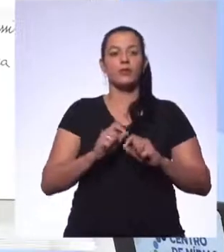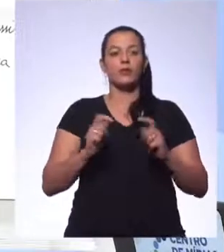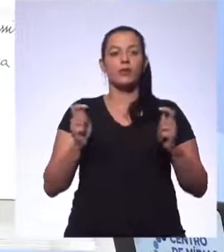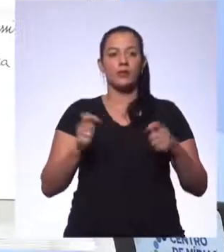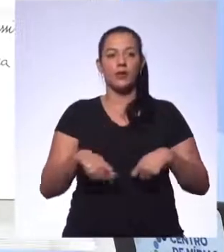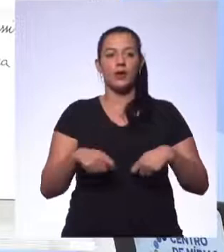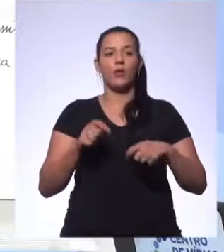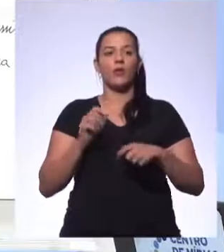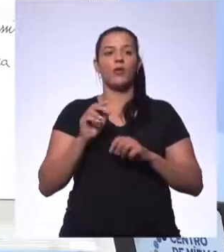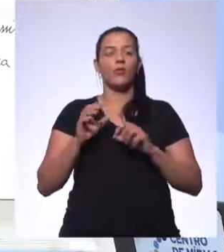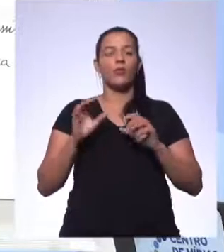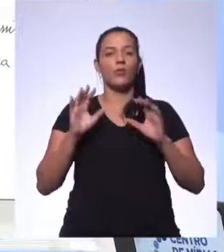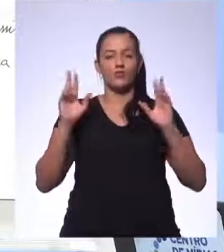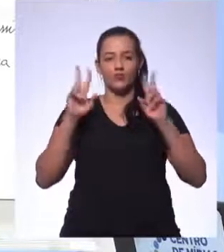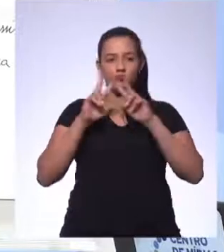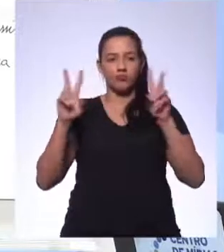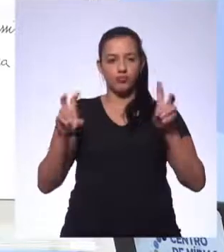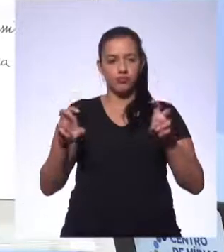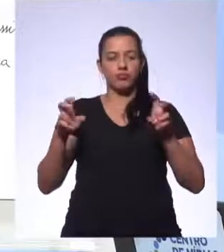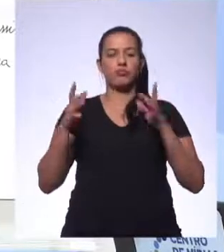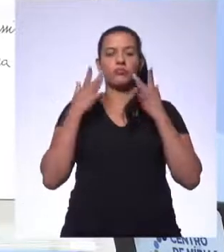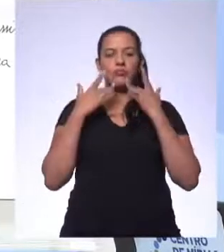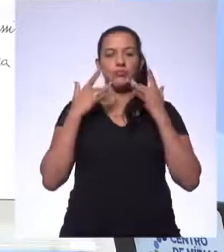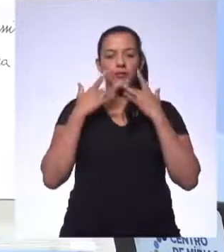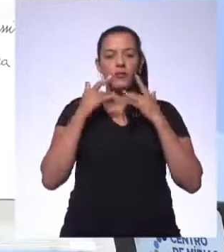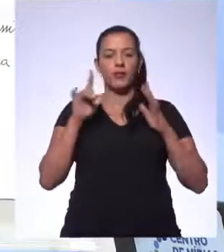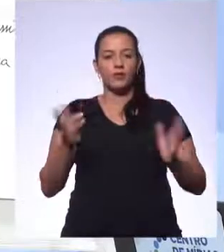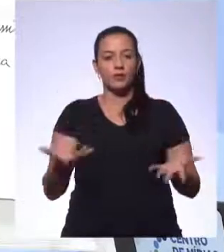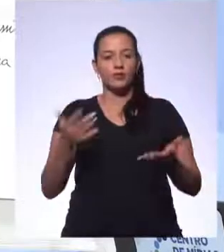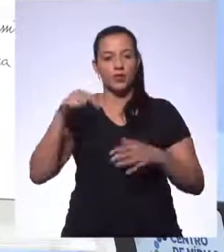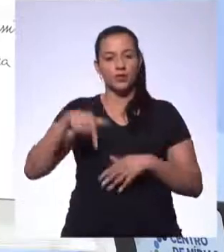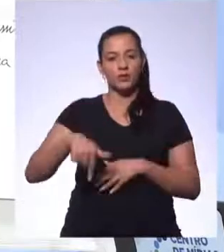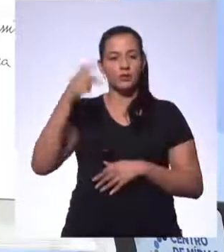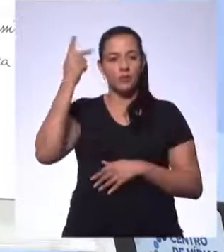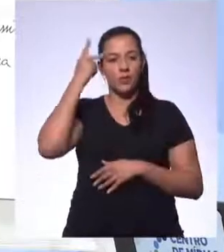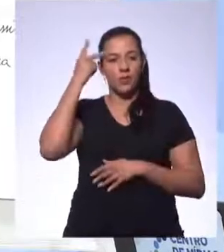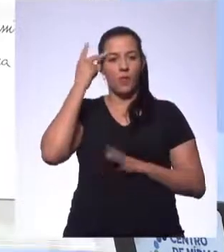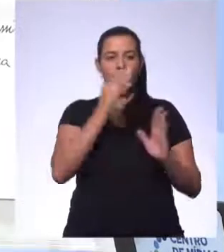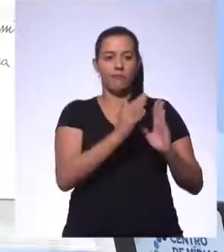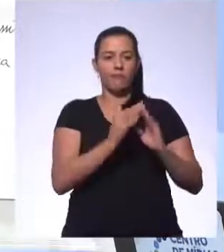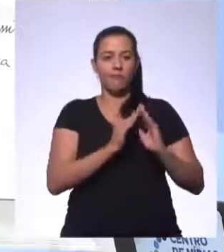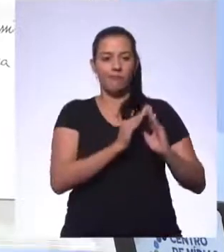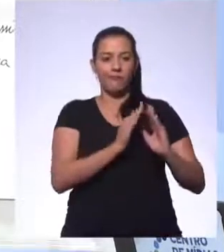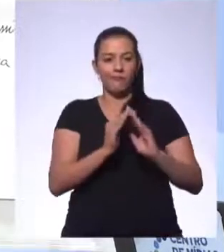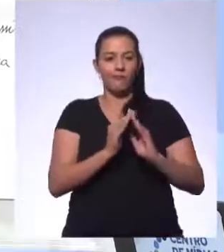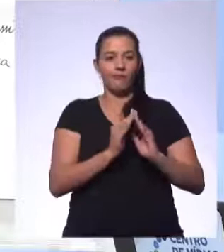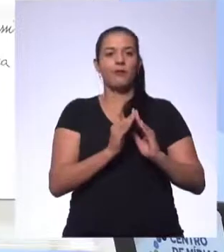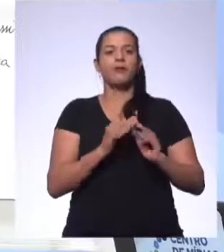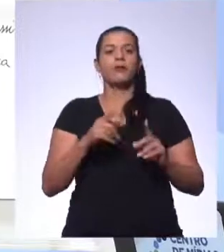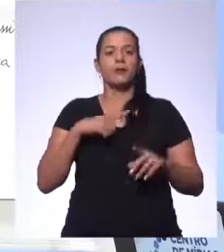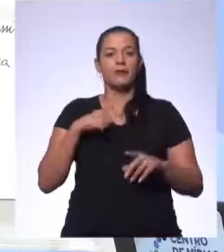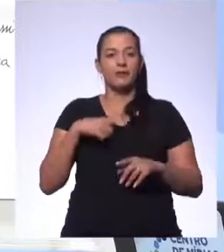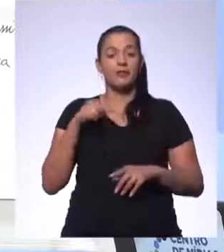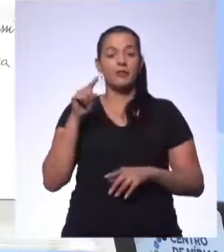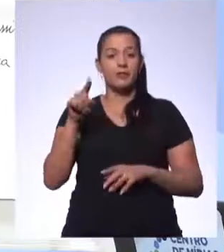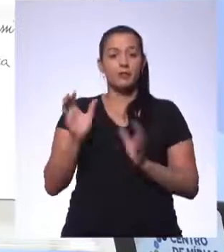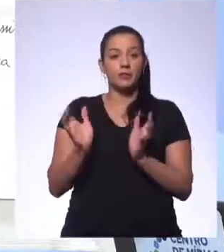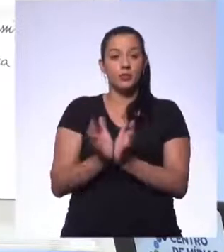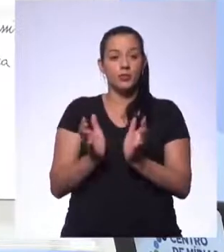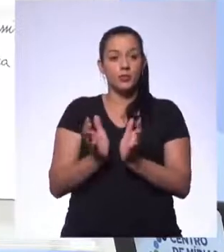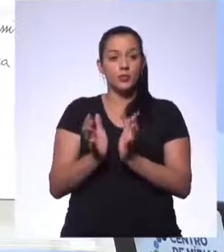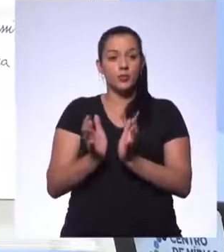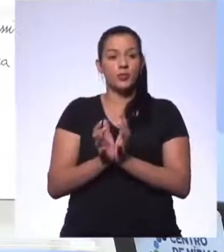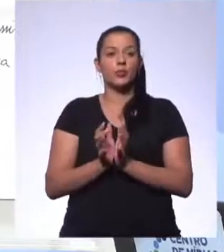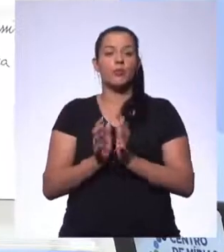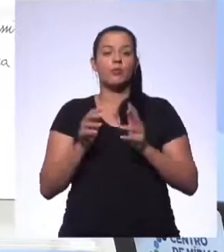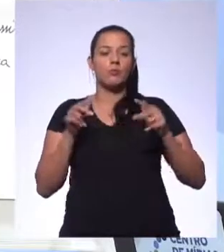um musical falando sobre as periferias aqui de São Paulo, né? Uma vez que esse grupo de rap, ele surge da periferia de